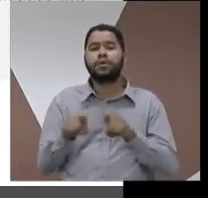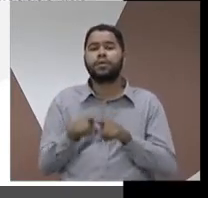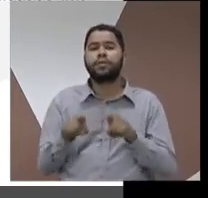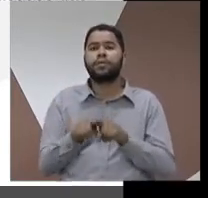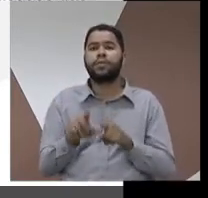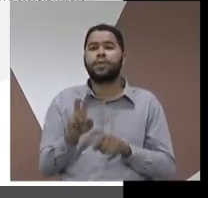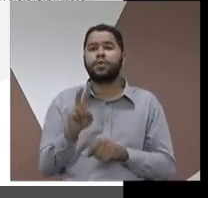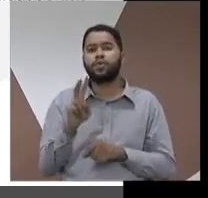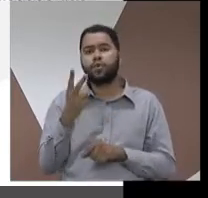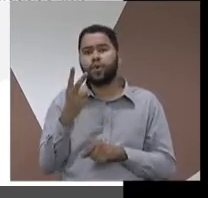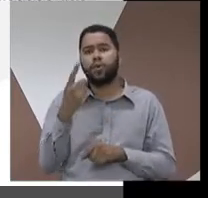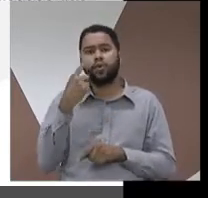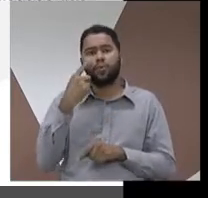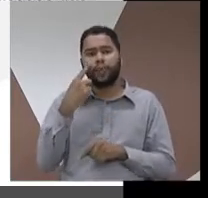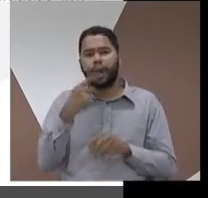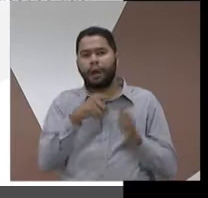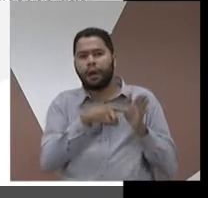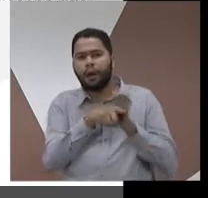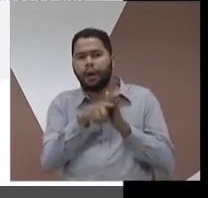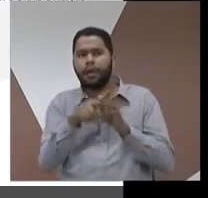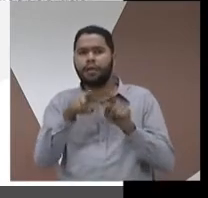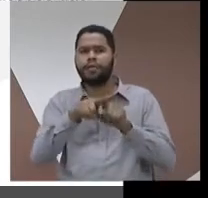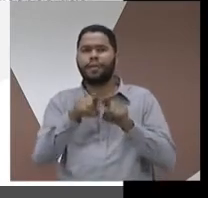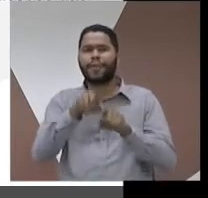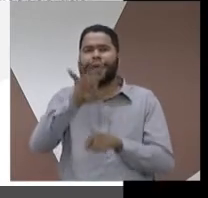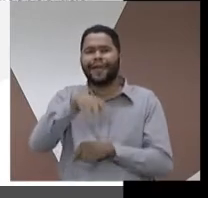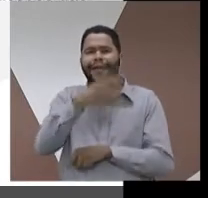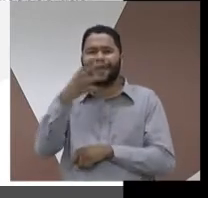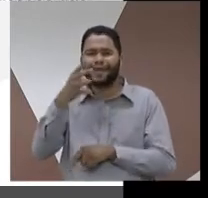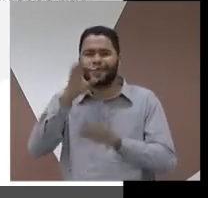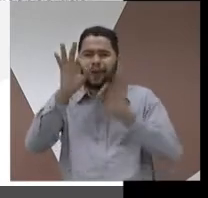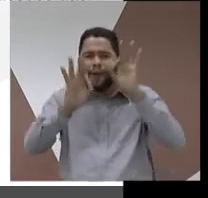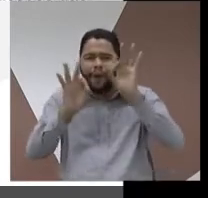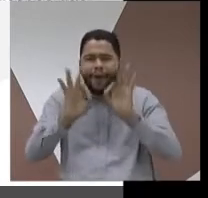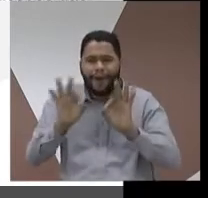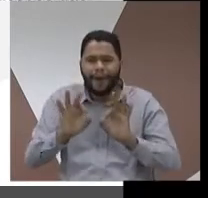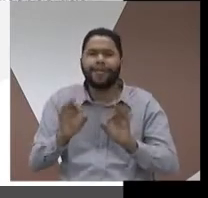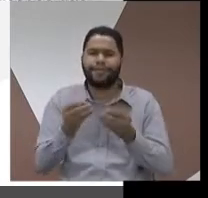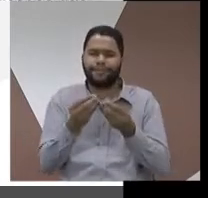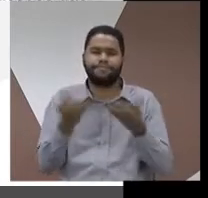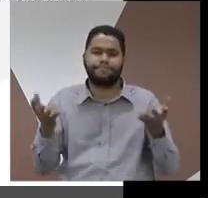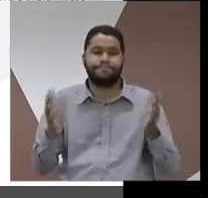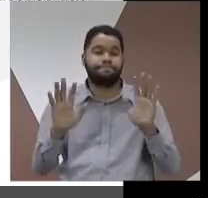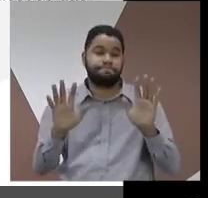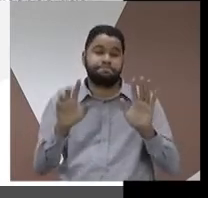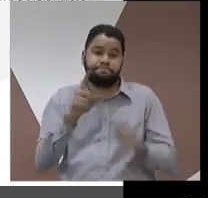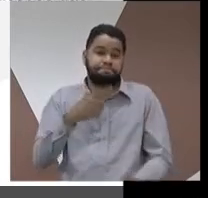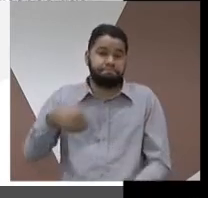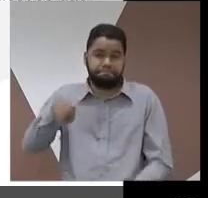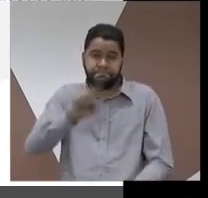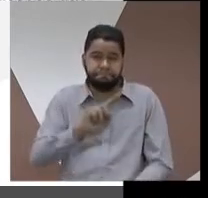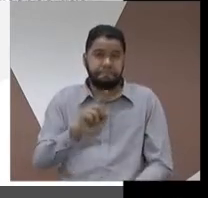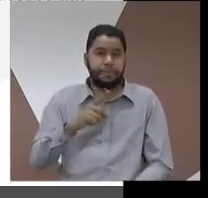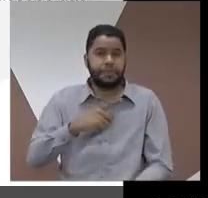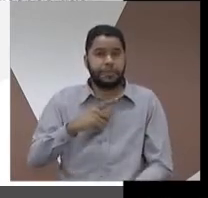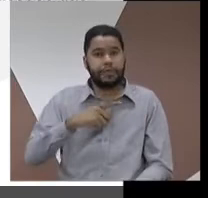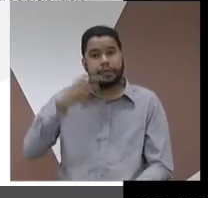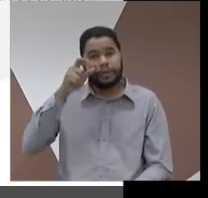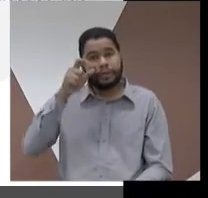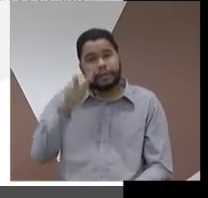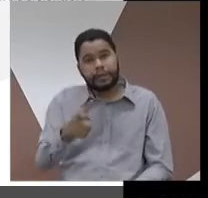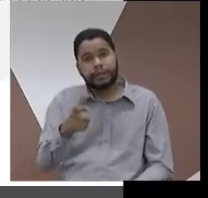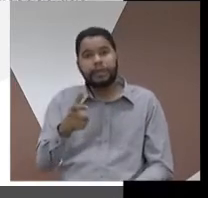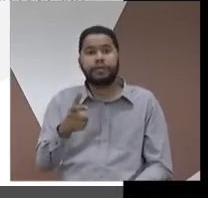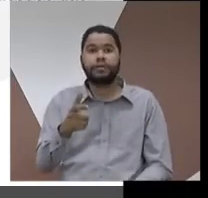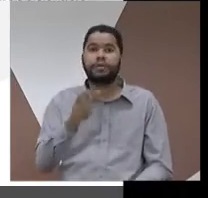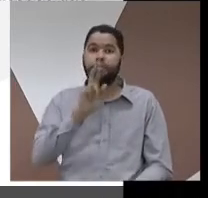consulta uma grande planilha de Excel que nós fizemos e disponibilizamos, mas caso alguém tenha interesse em receber uma